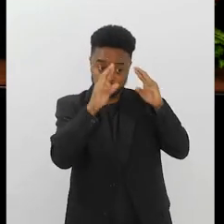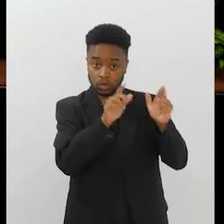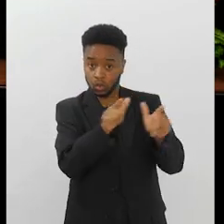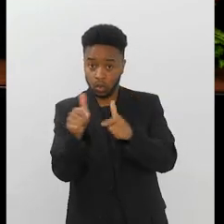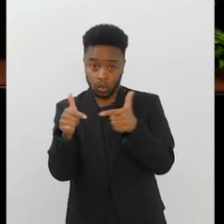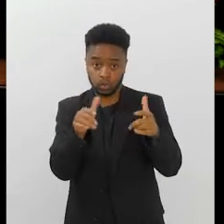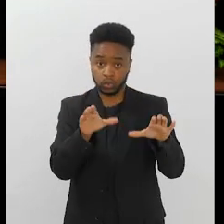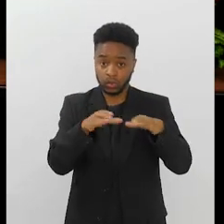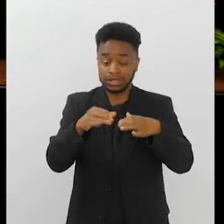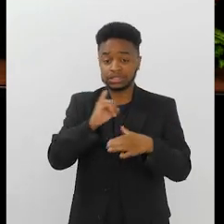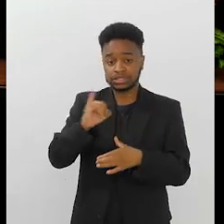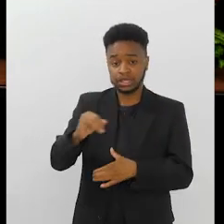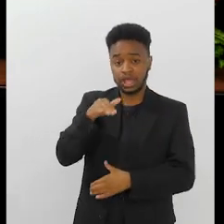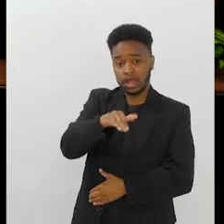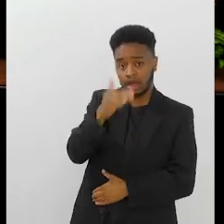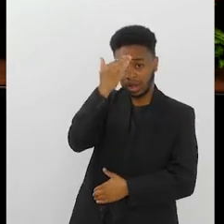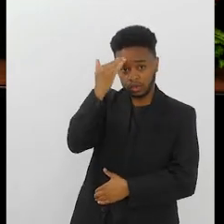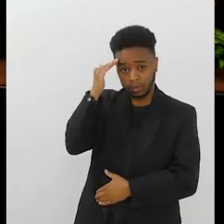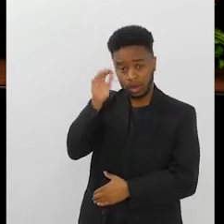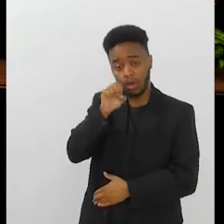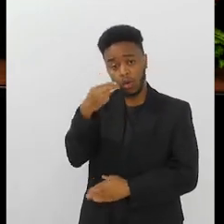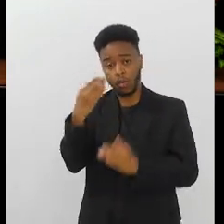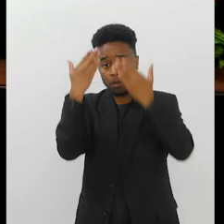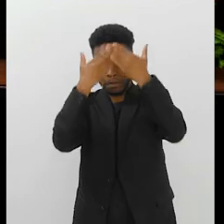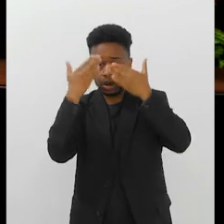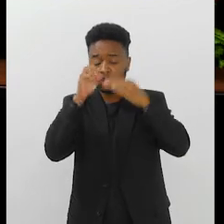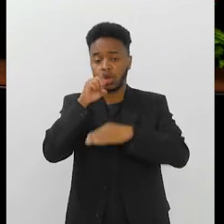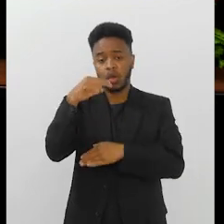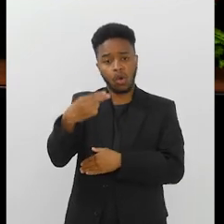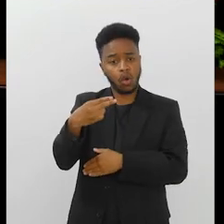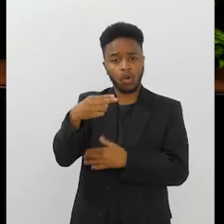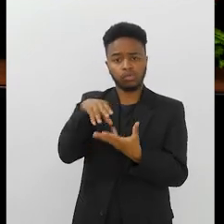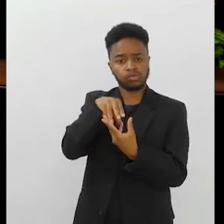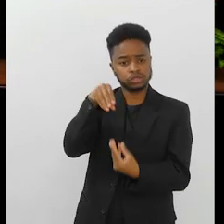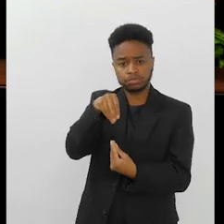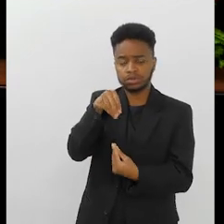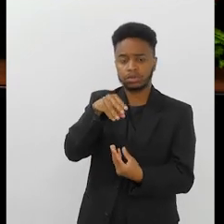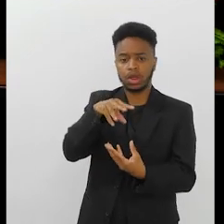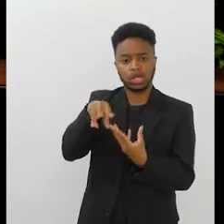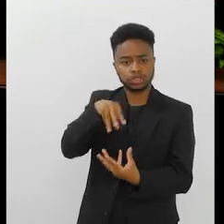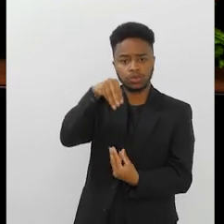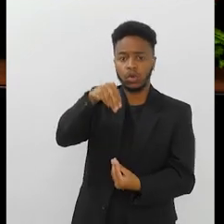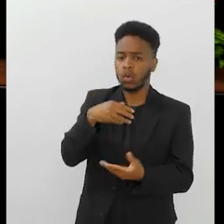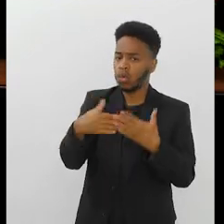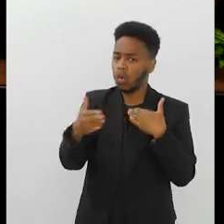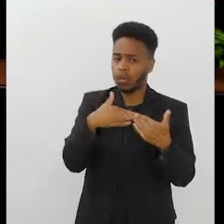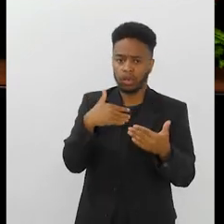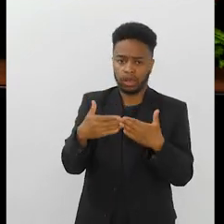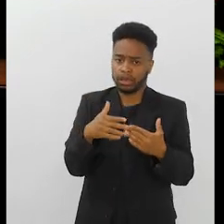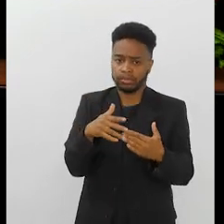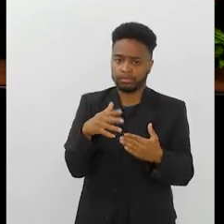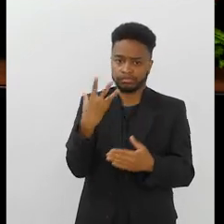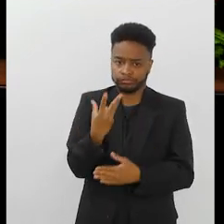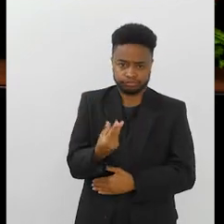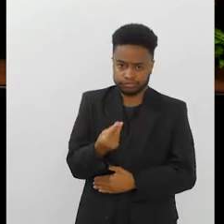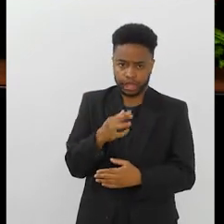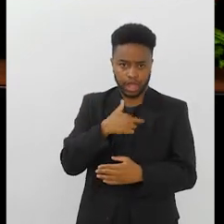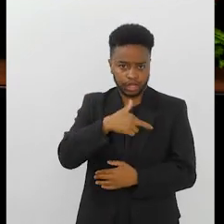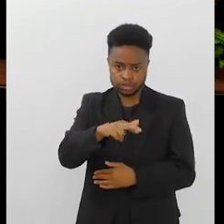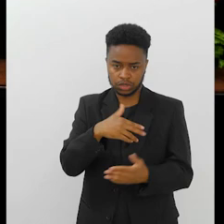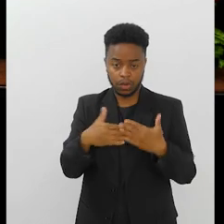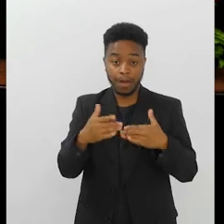aleias se você é de Candomblé se você é de umbanda se você é é do Espiritismo o que seja a sua caminhada